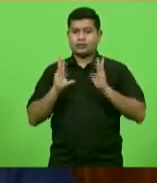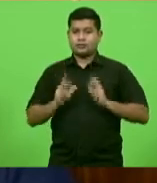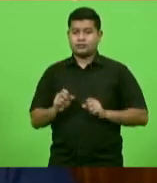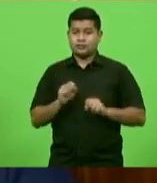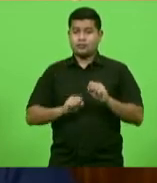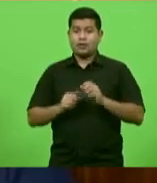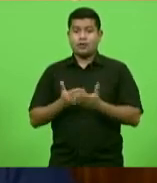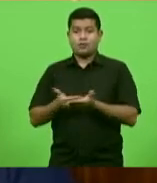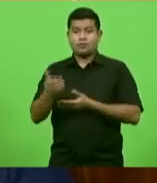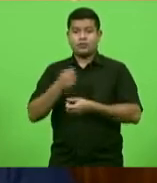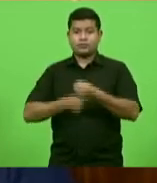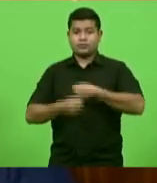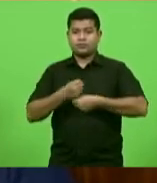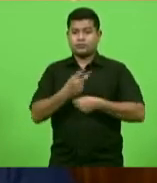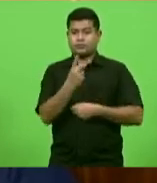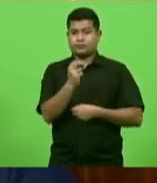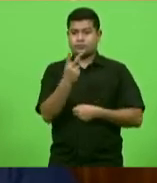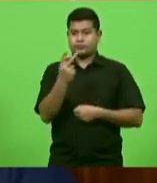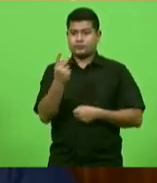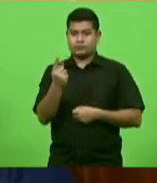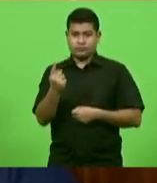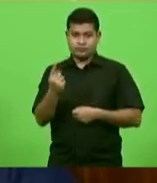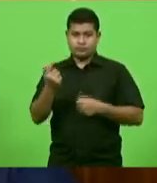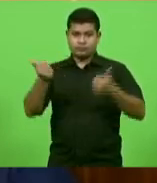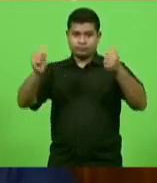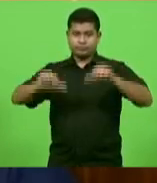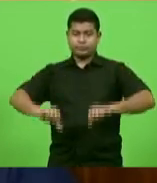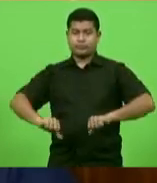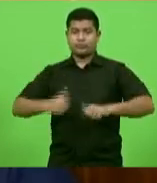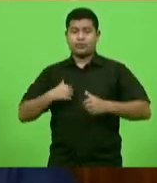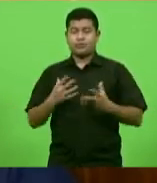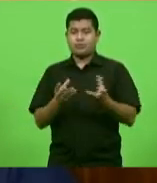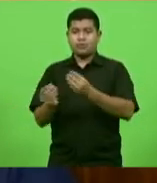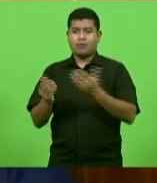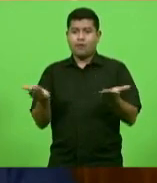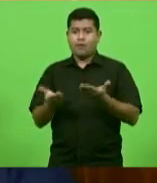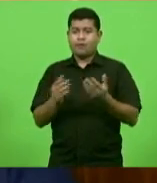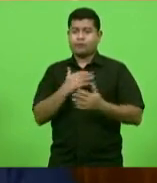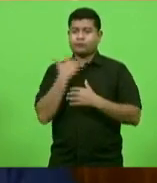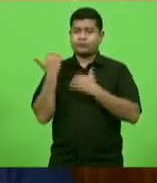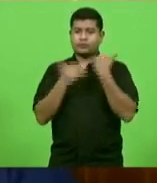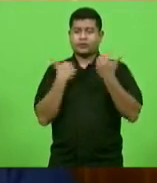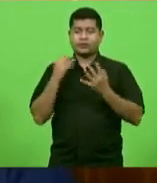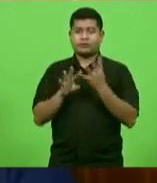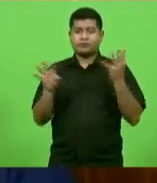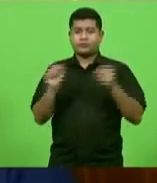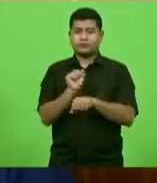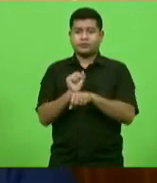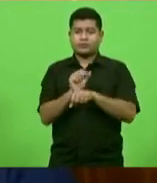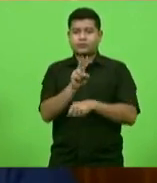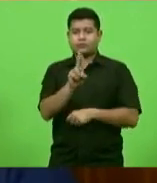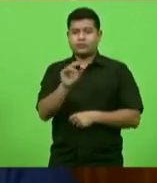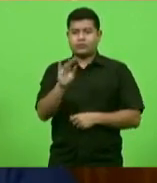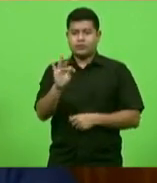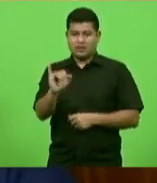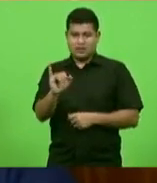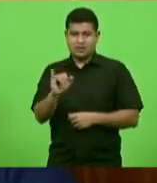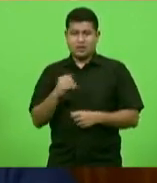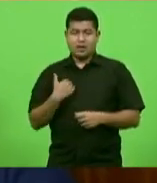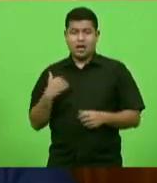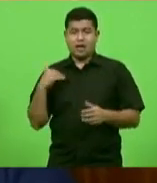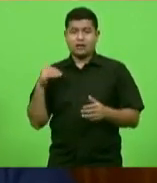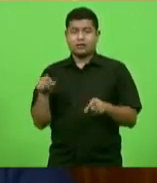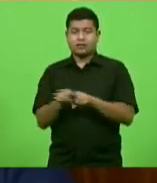de 2021 piorou e hoje temos pessoas morrendo na fila por UTI e também à espera de leitos